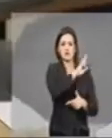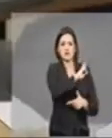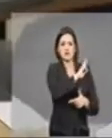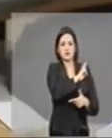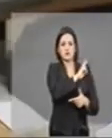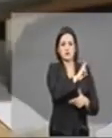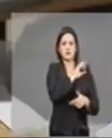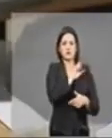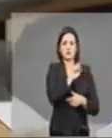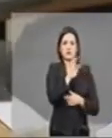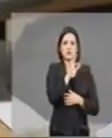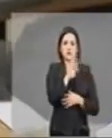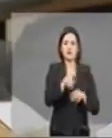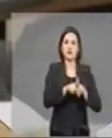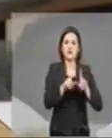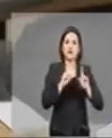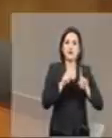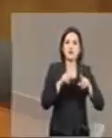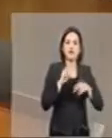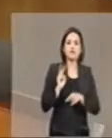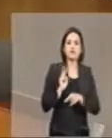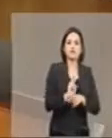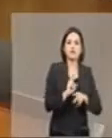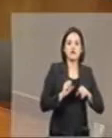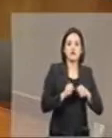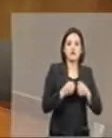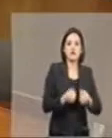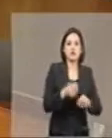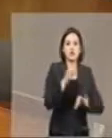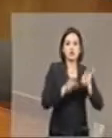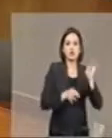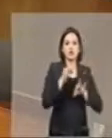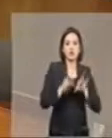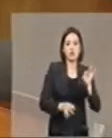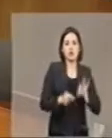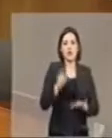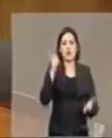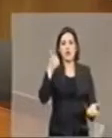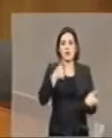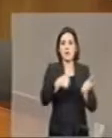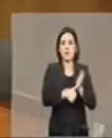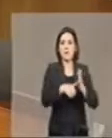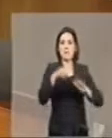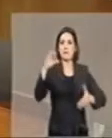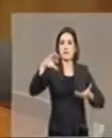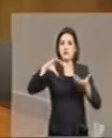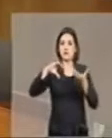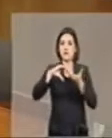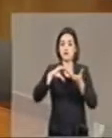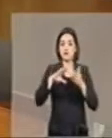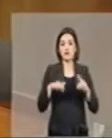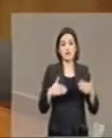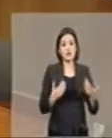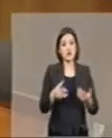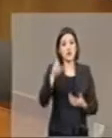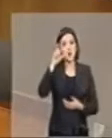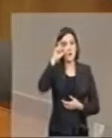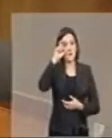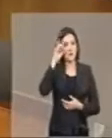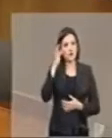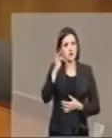do Congresso Nacional. Bom, nesse particular, o ministro Fachin foi sob